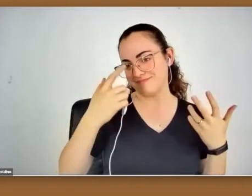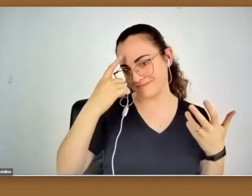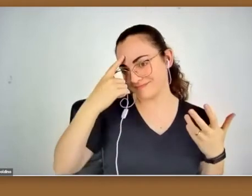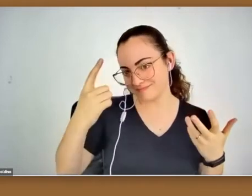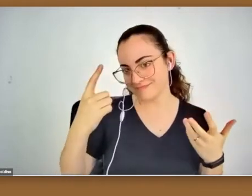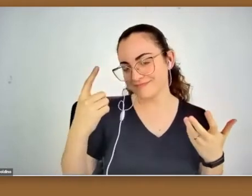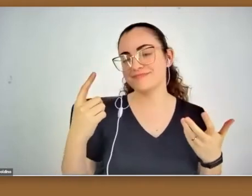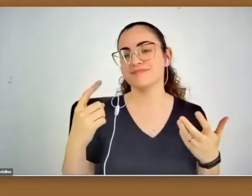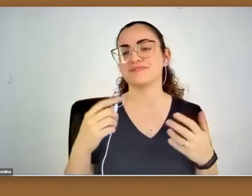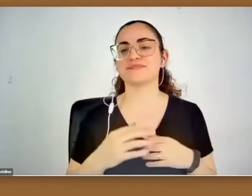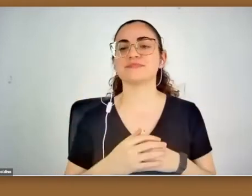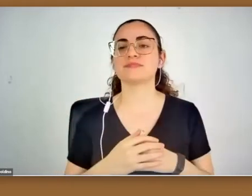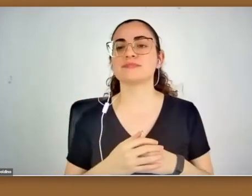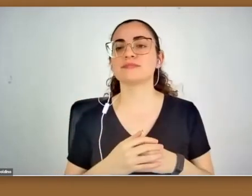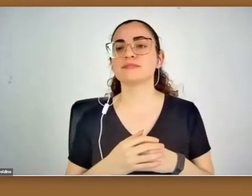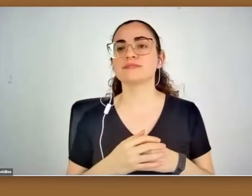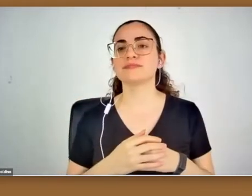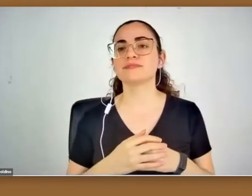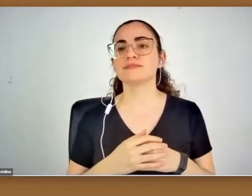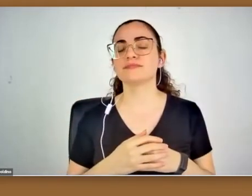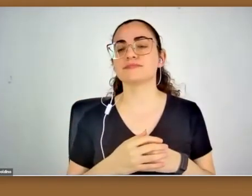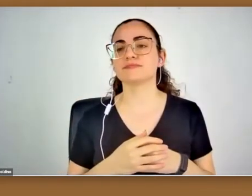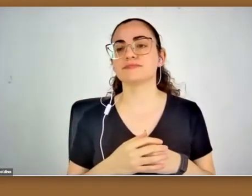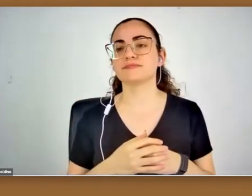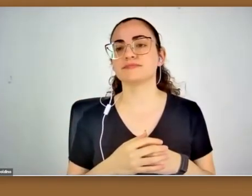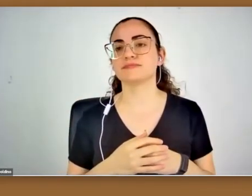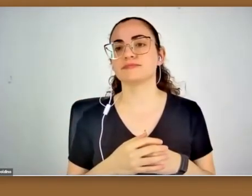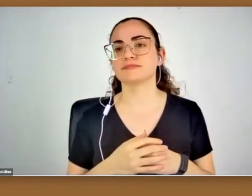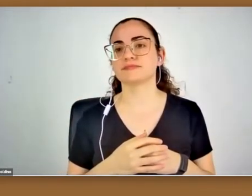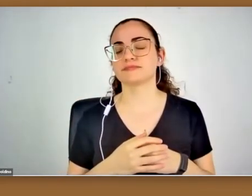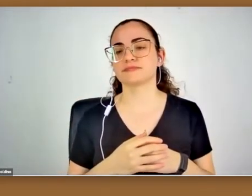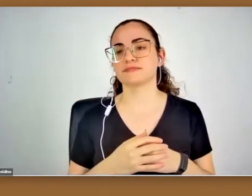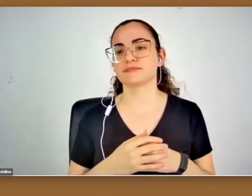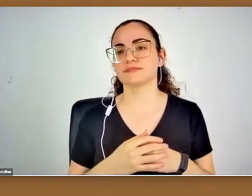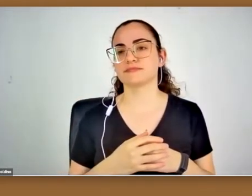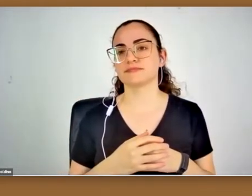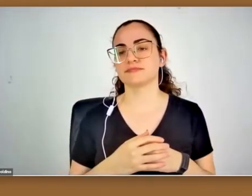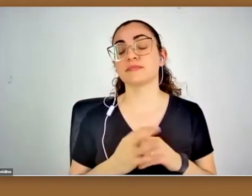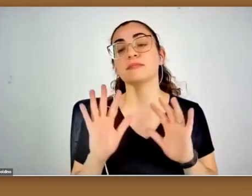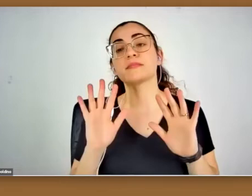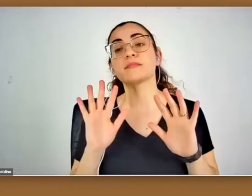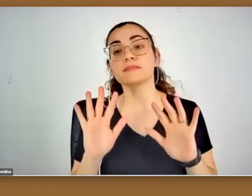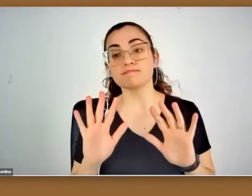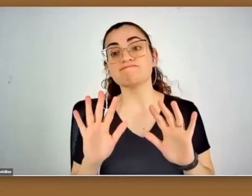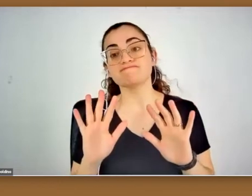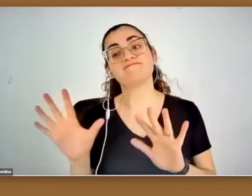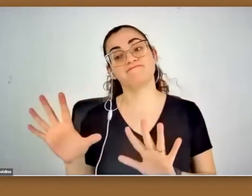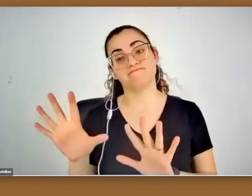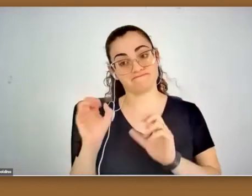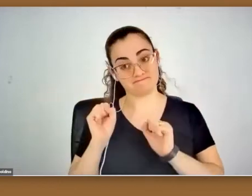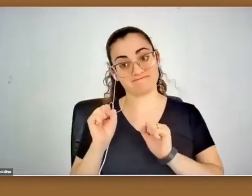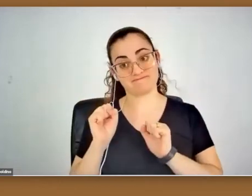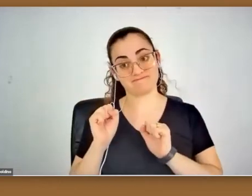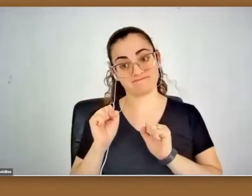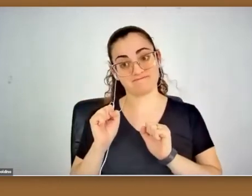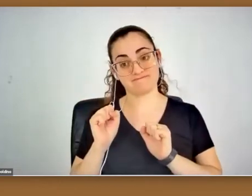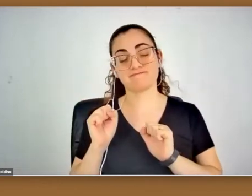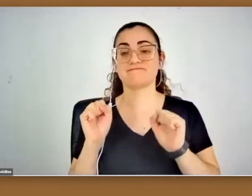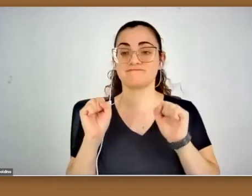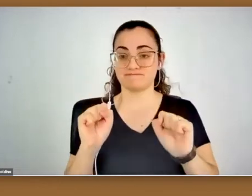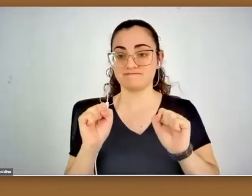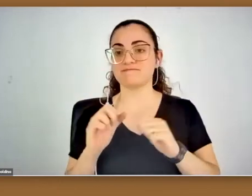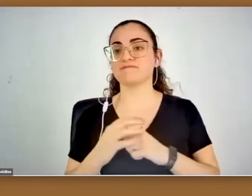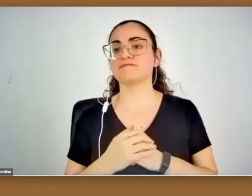macaco, tá? Mas está relacionado mais a roedor e afeta a gente também, como a gente está vendo agora. Mas